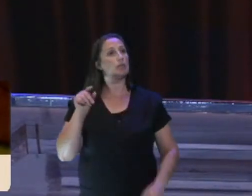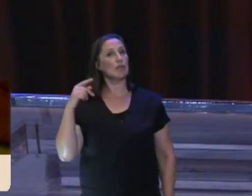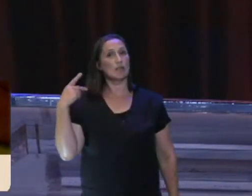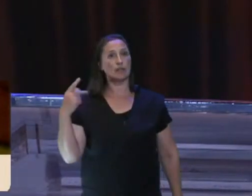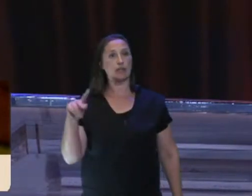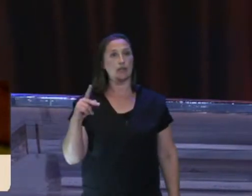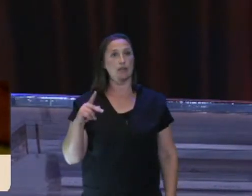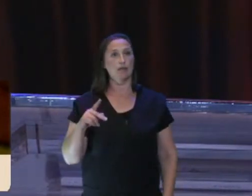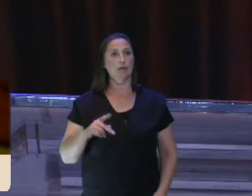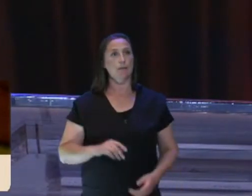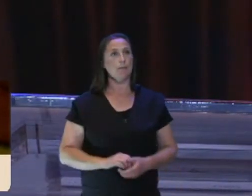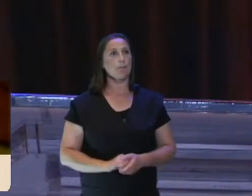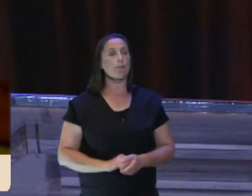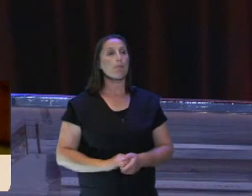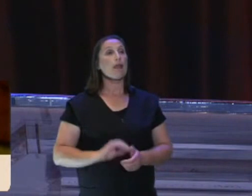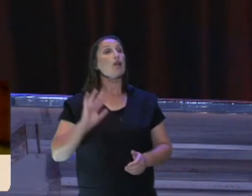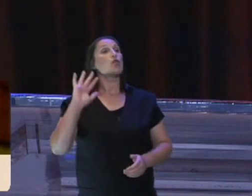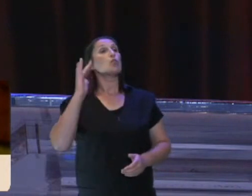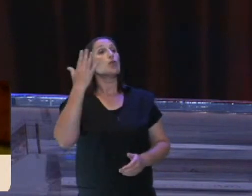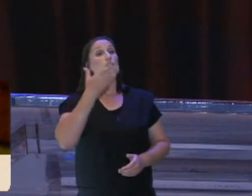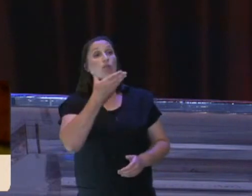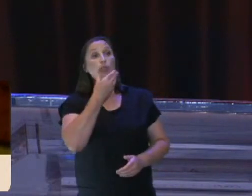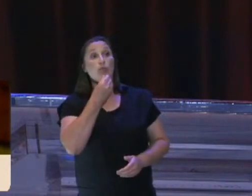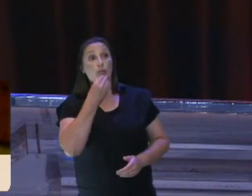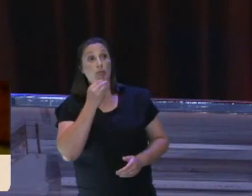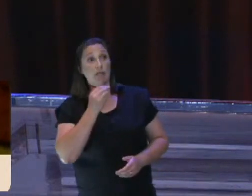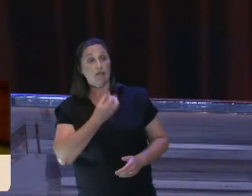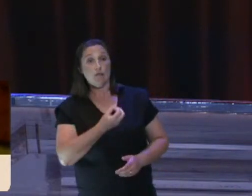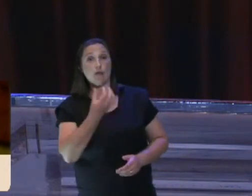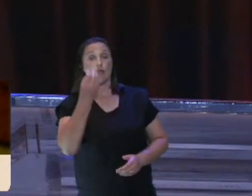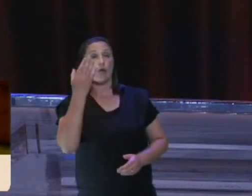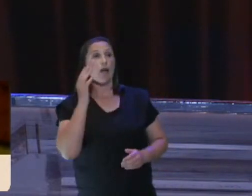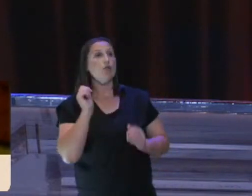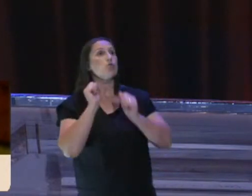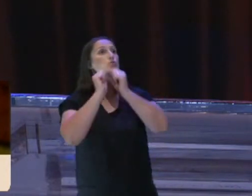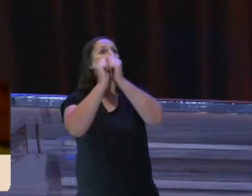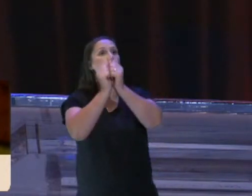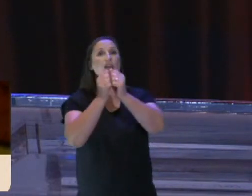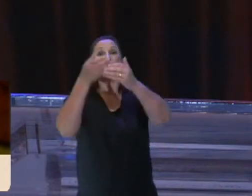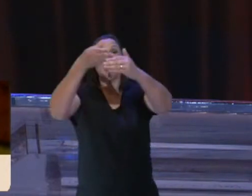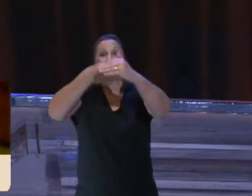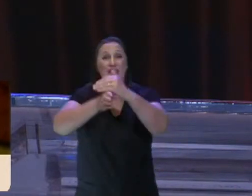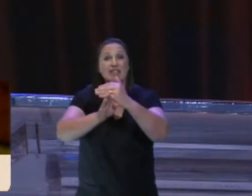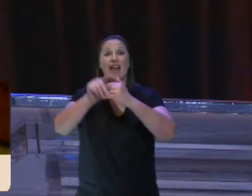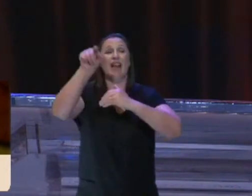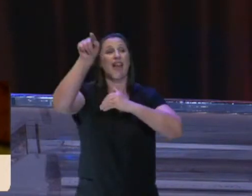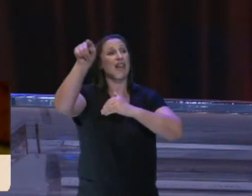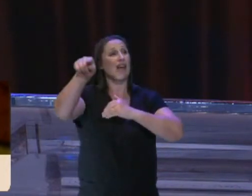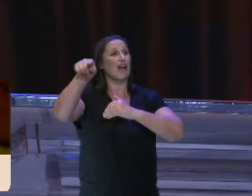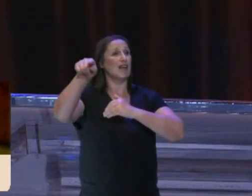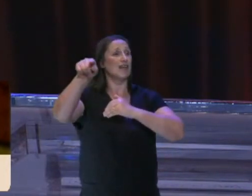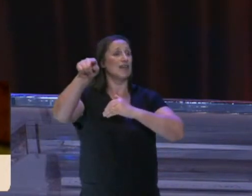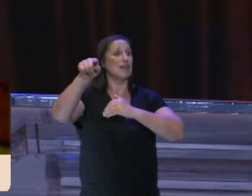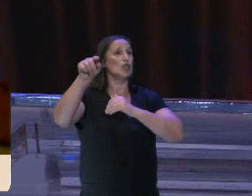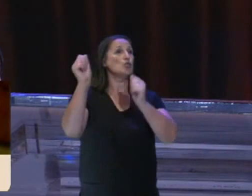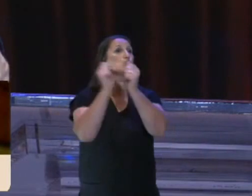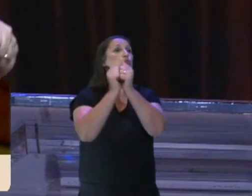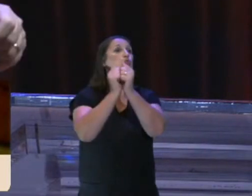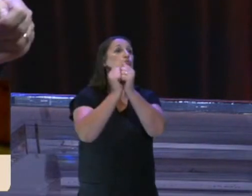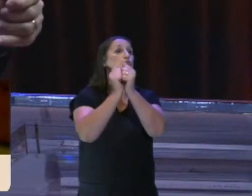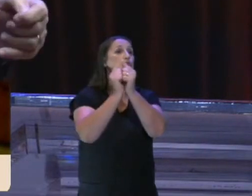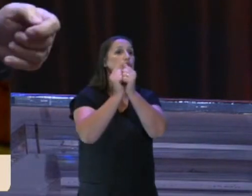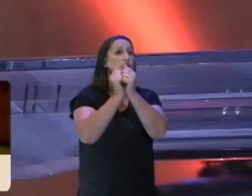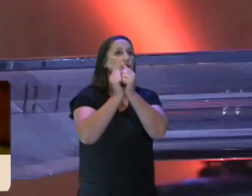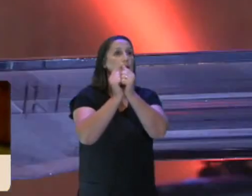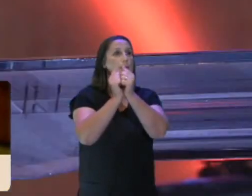acompanhar a seleção brasileira, ele não conseguia entrar na concentração, tinha muita gente que queria entrar, e ele ficava